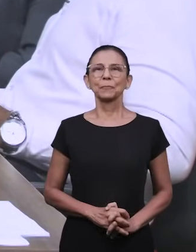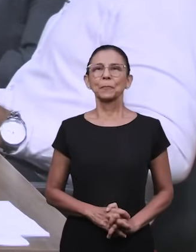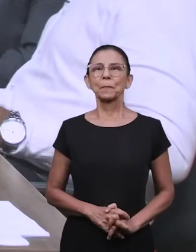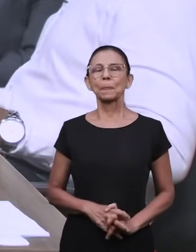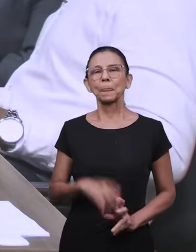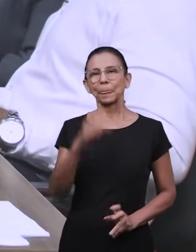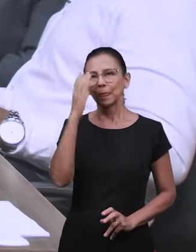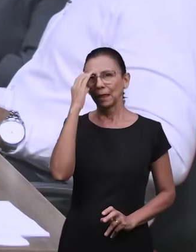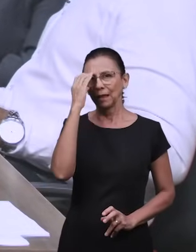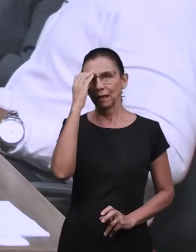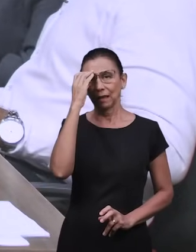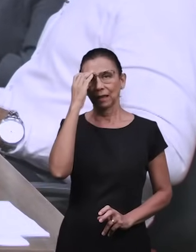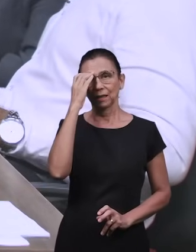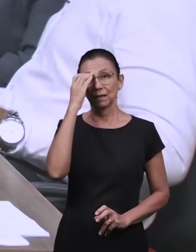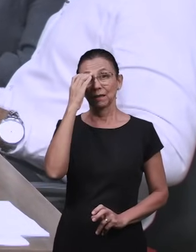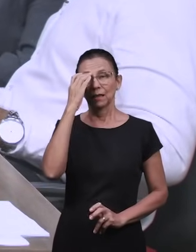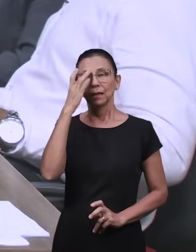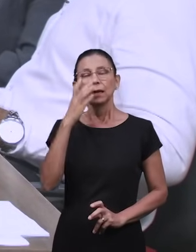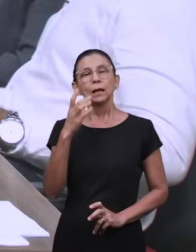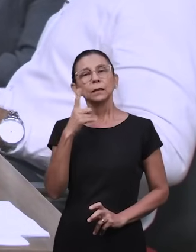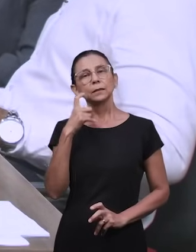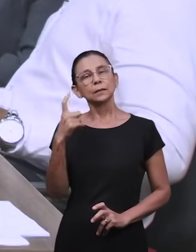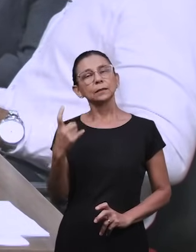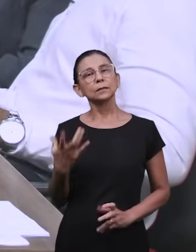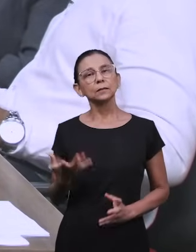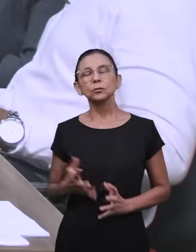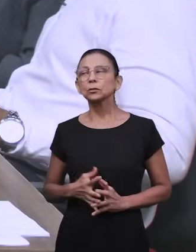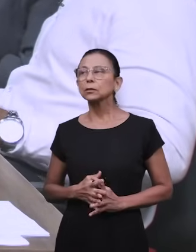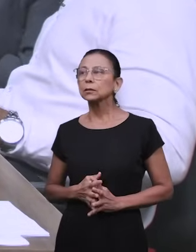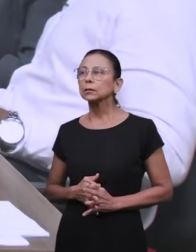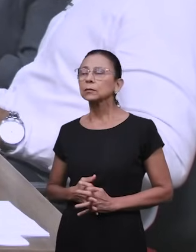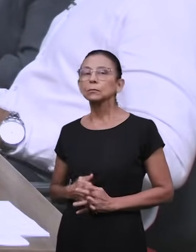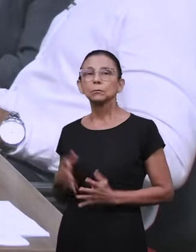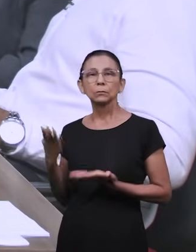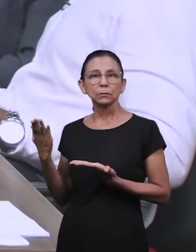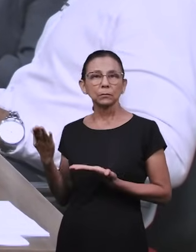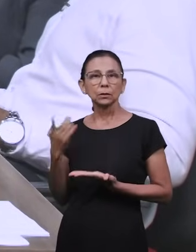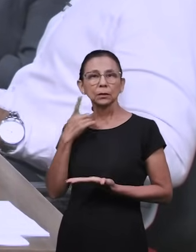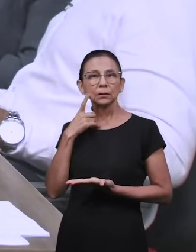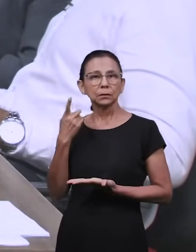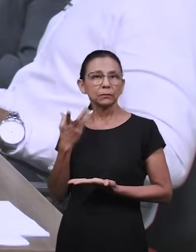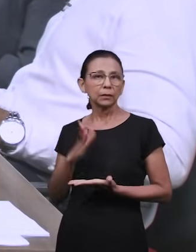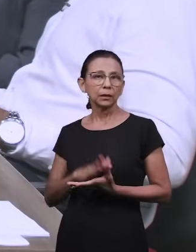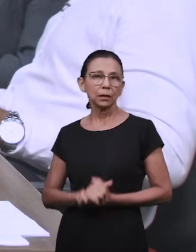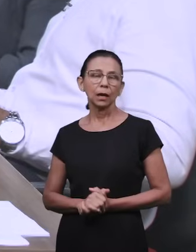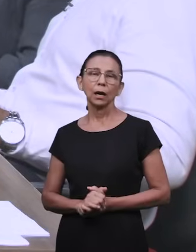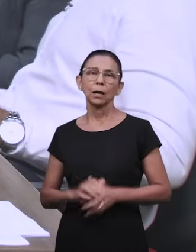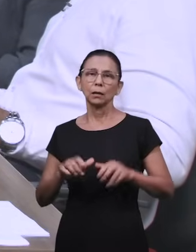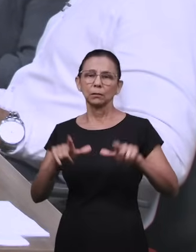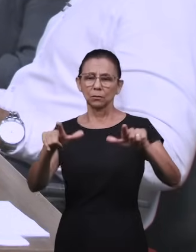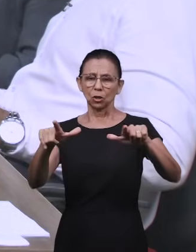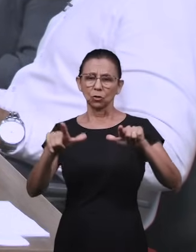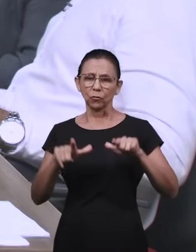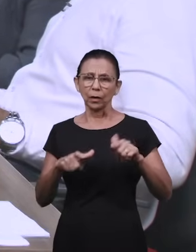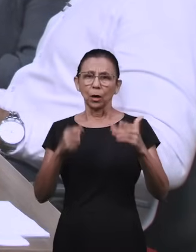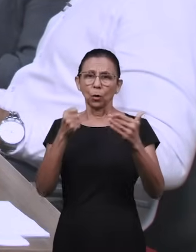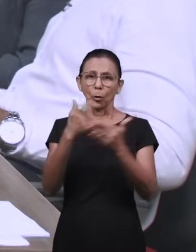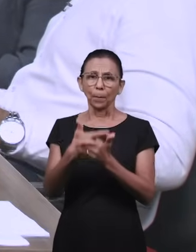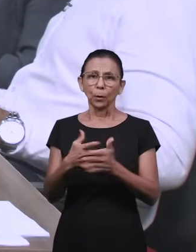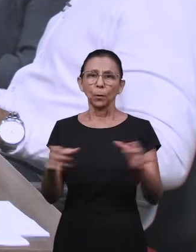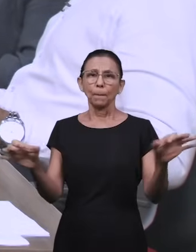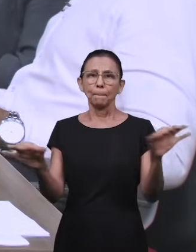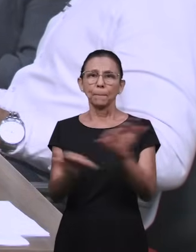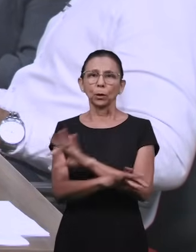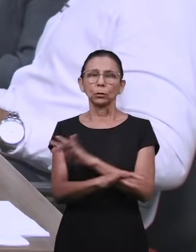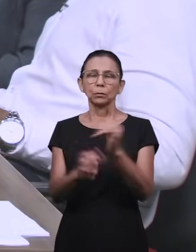aqui é interessante porque tinha esse valor religioso, né? Não, está aqui em indulgência, você está remido, mas na palavra